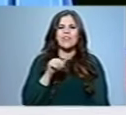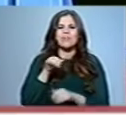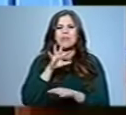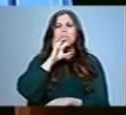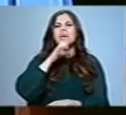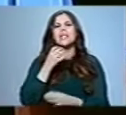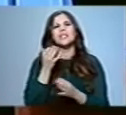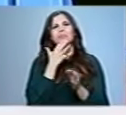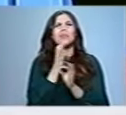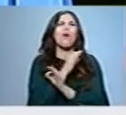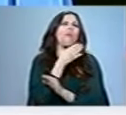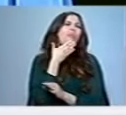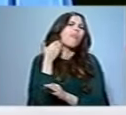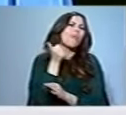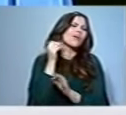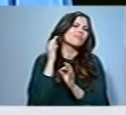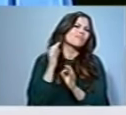país efetivamente muito bonito.